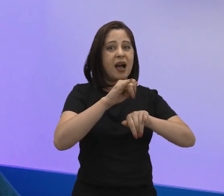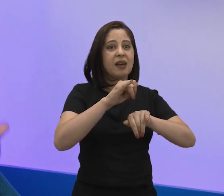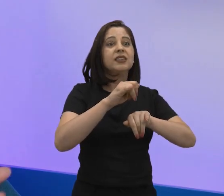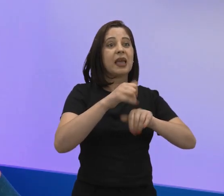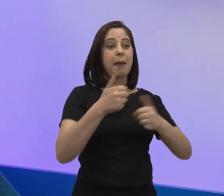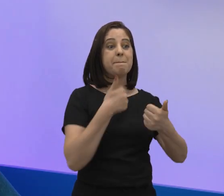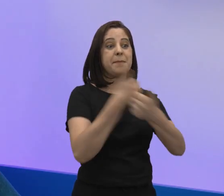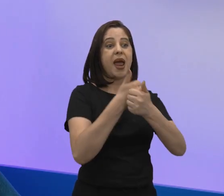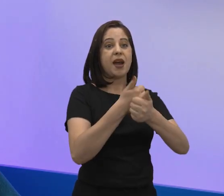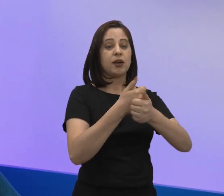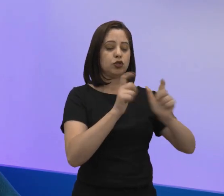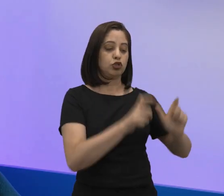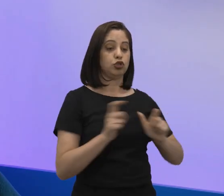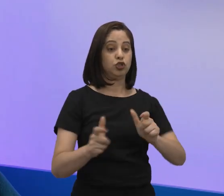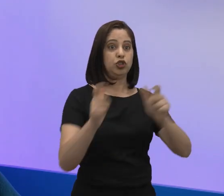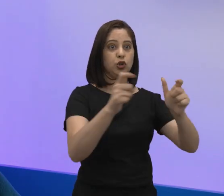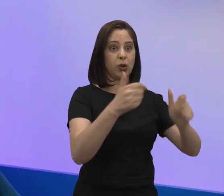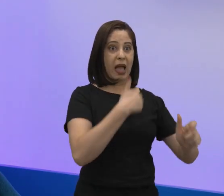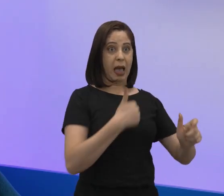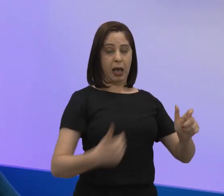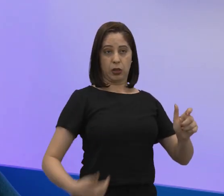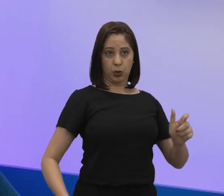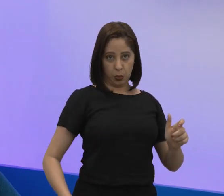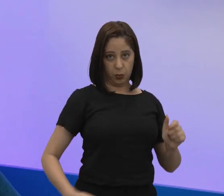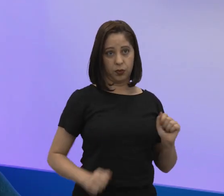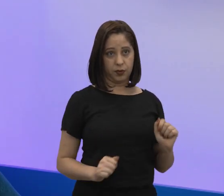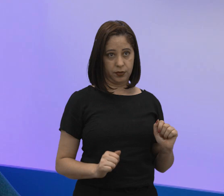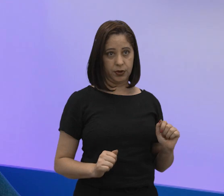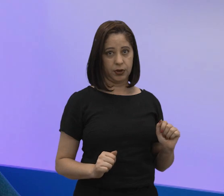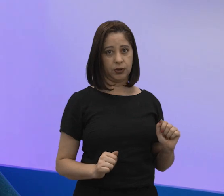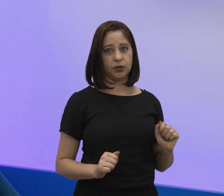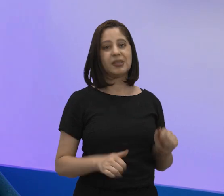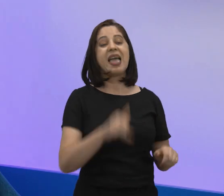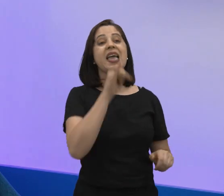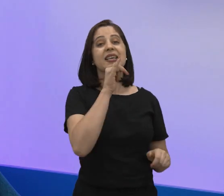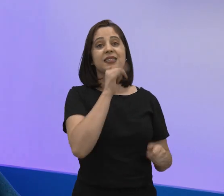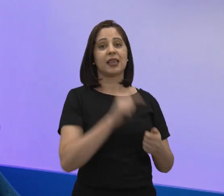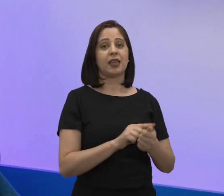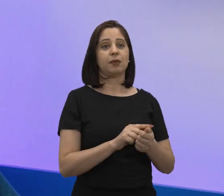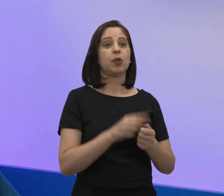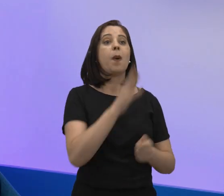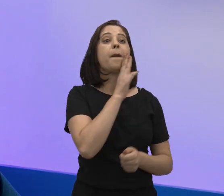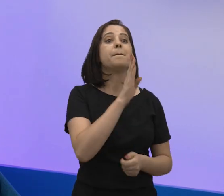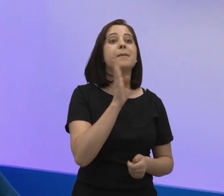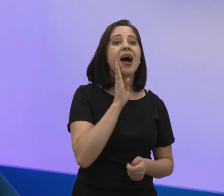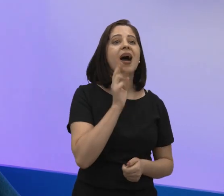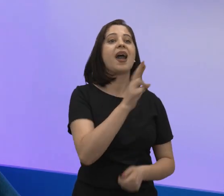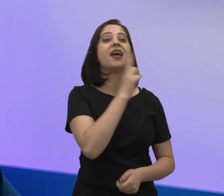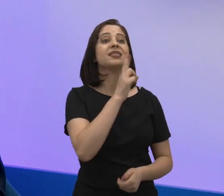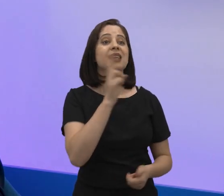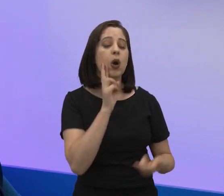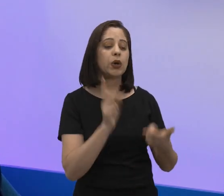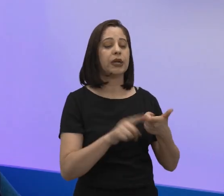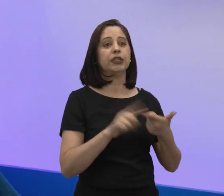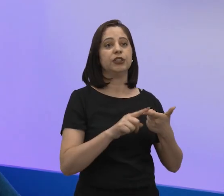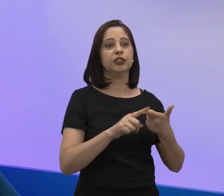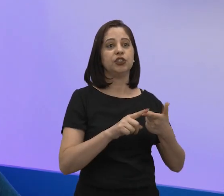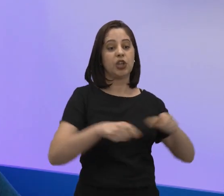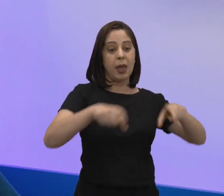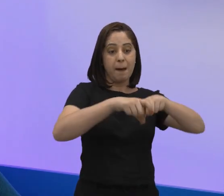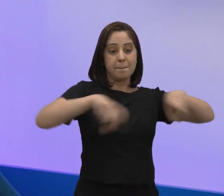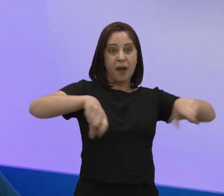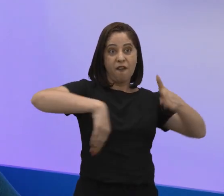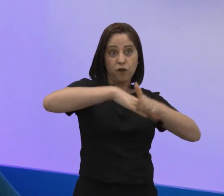bens públicos ou bens privados de acesso público. Por exemplo, bares, restaurantes, campos de